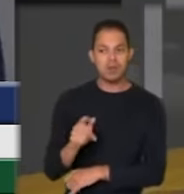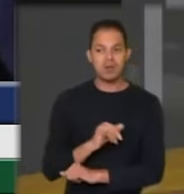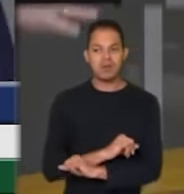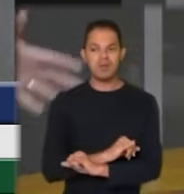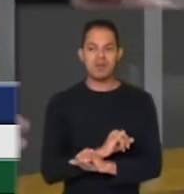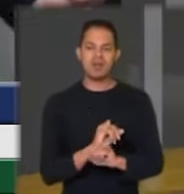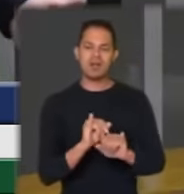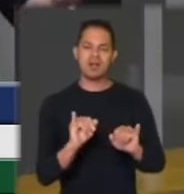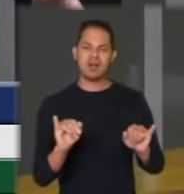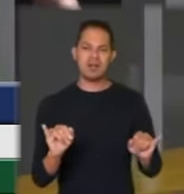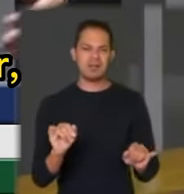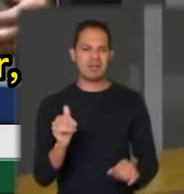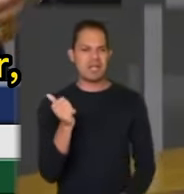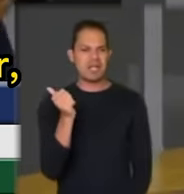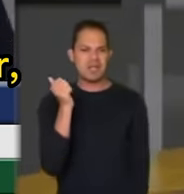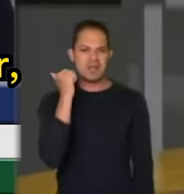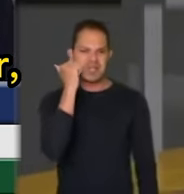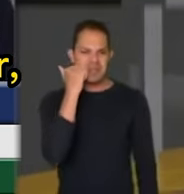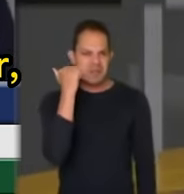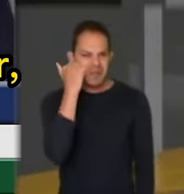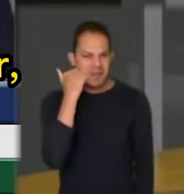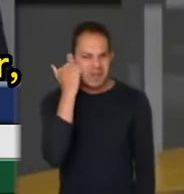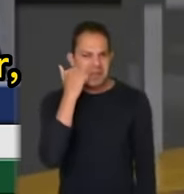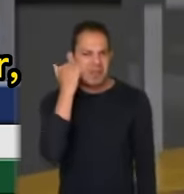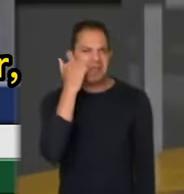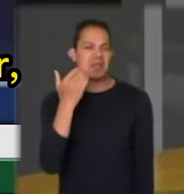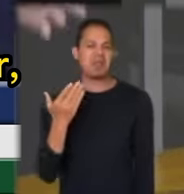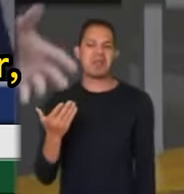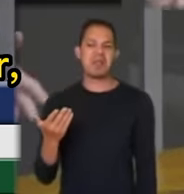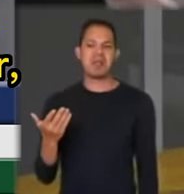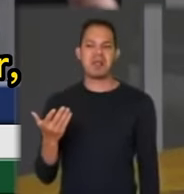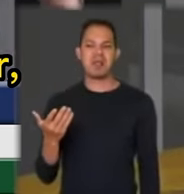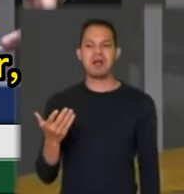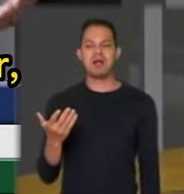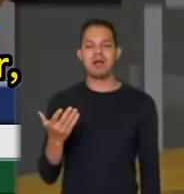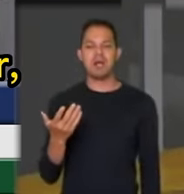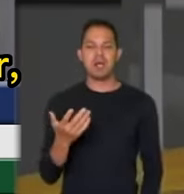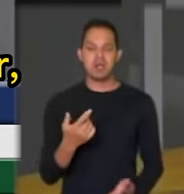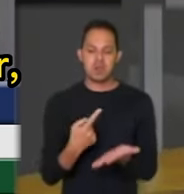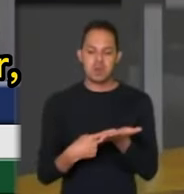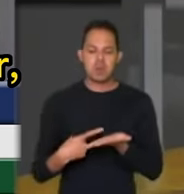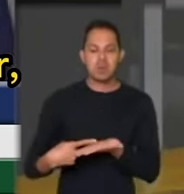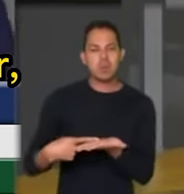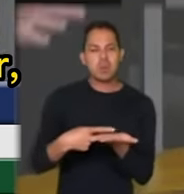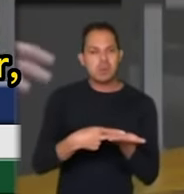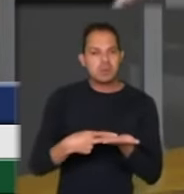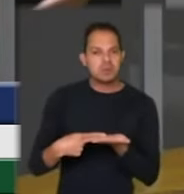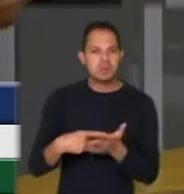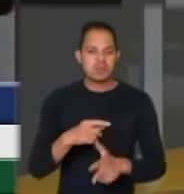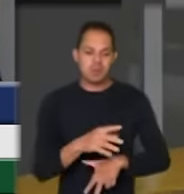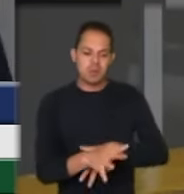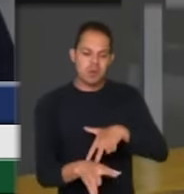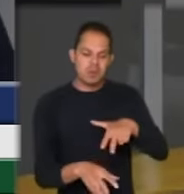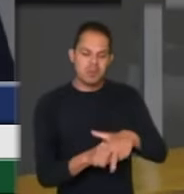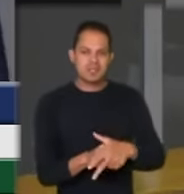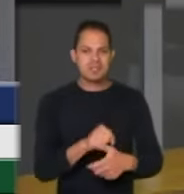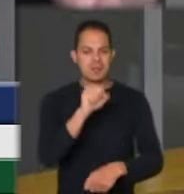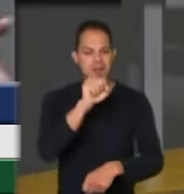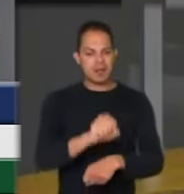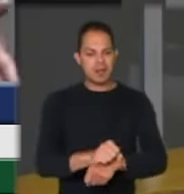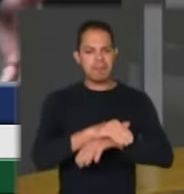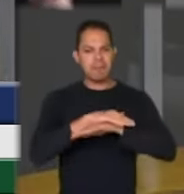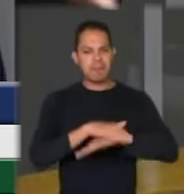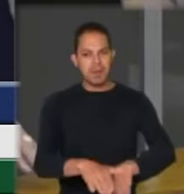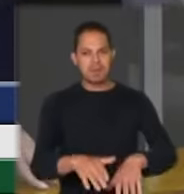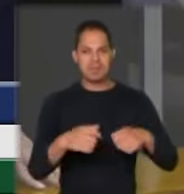verdadeira safadeza, que era um esquema de corrupção que deveria cessar, que pertencia ao